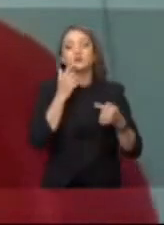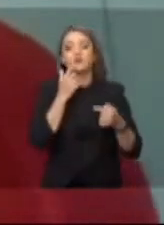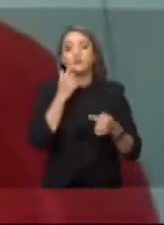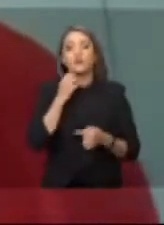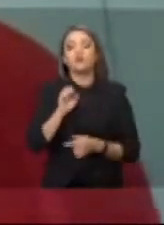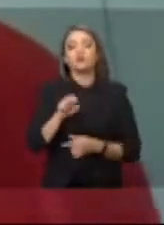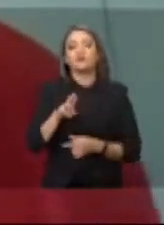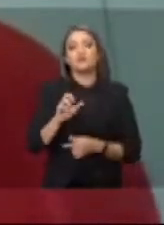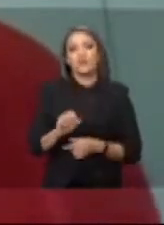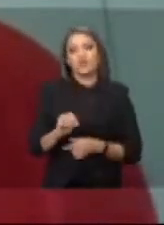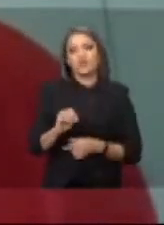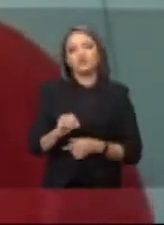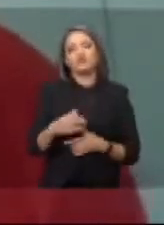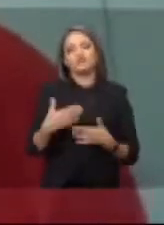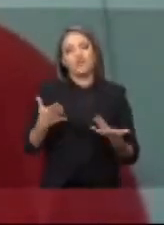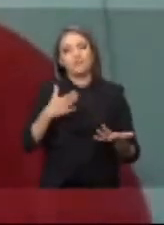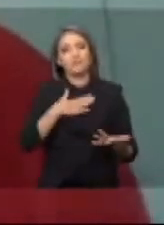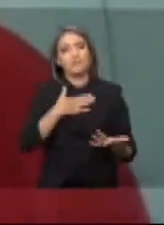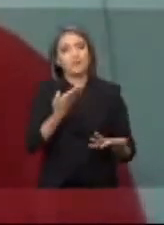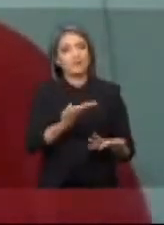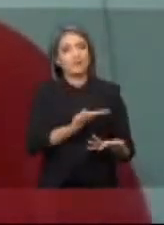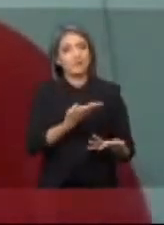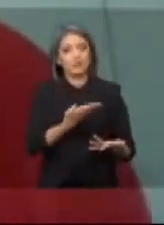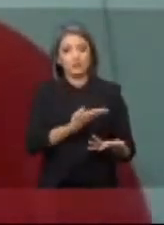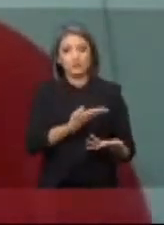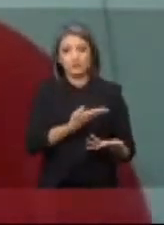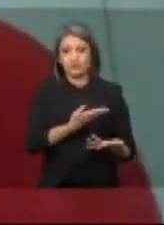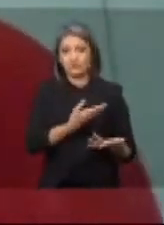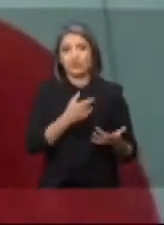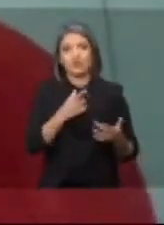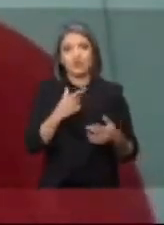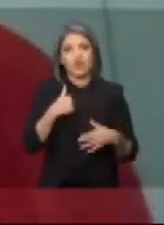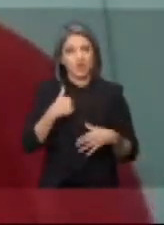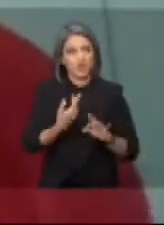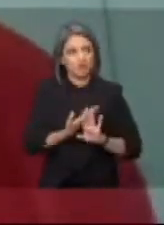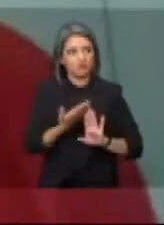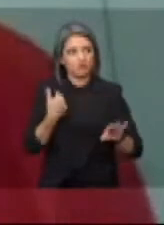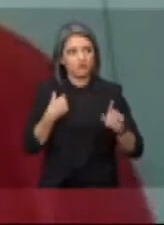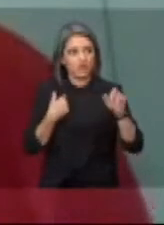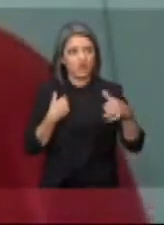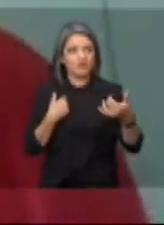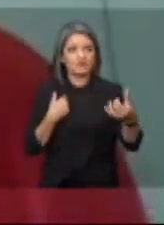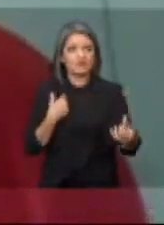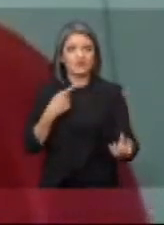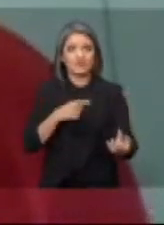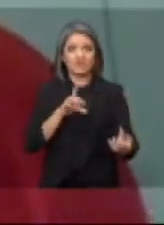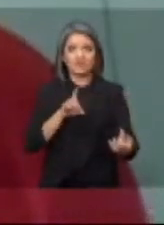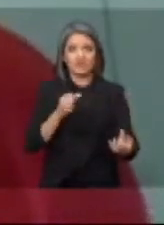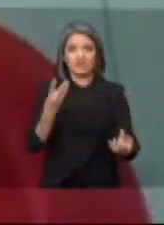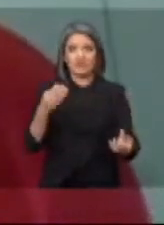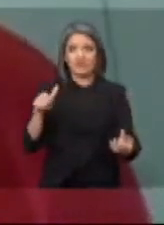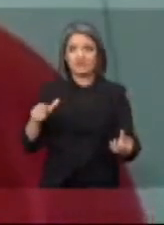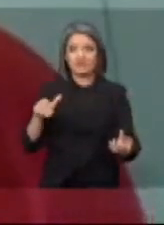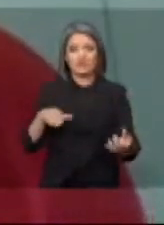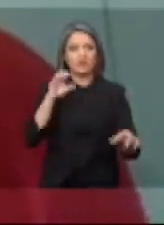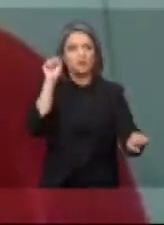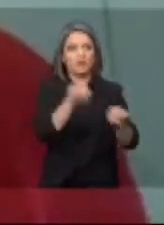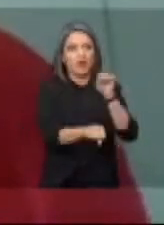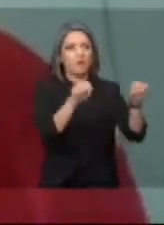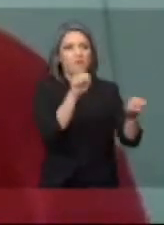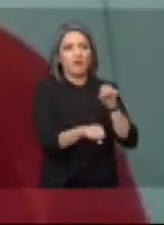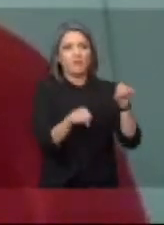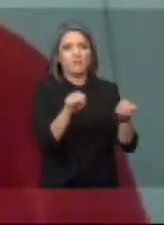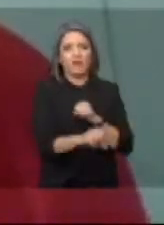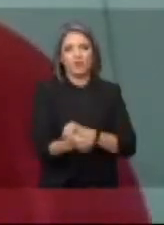meus amigos, que eu não estava com eles, eles foram assassinados no dia 3 de setembro, todos moradores de rua, no ABC Paulista, em São Bernardo